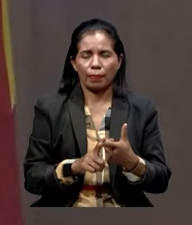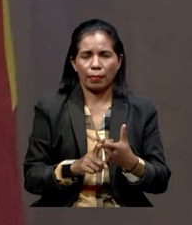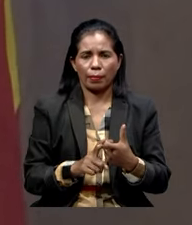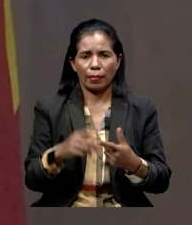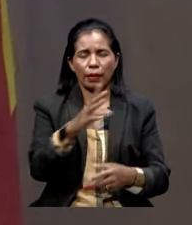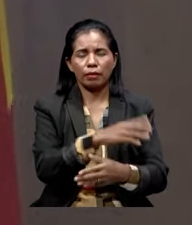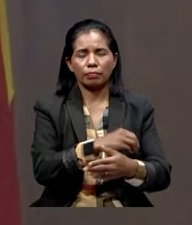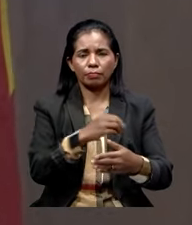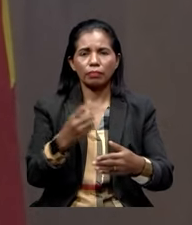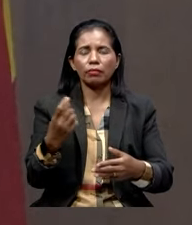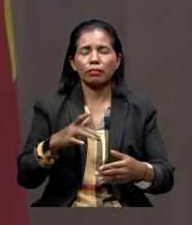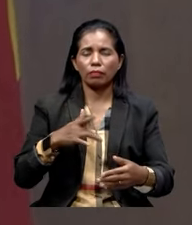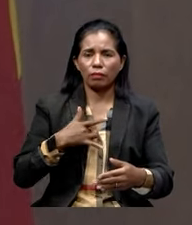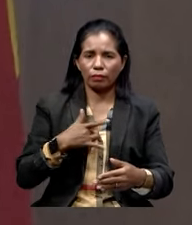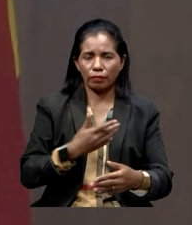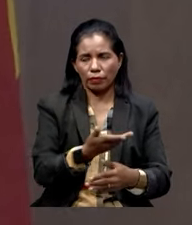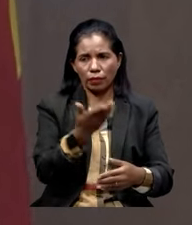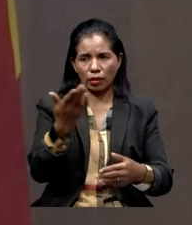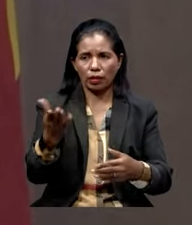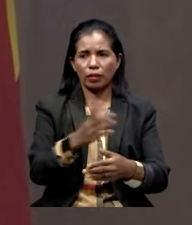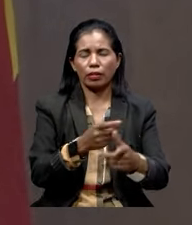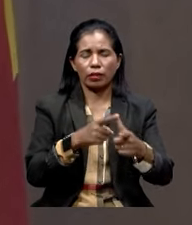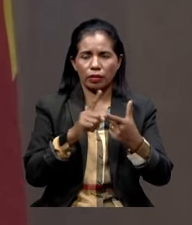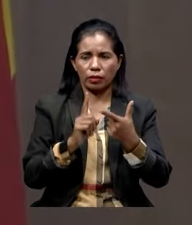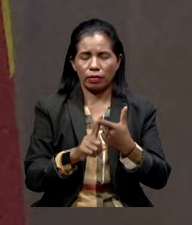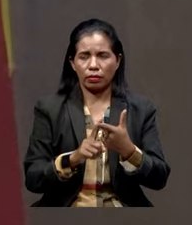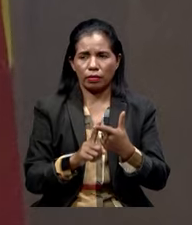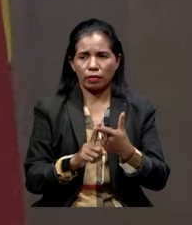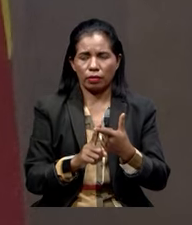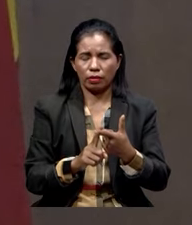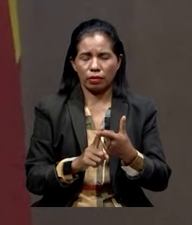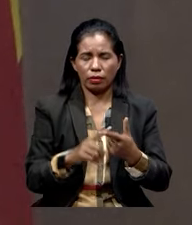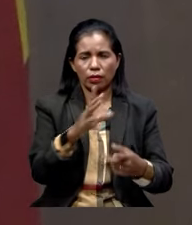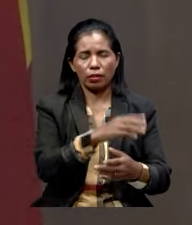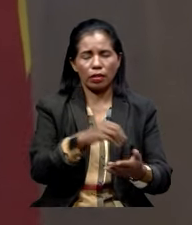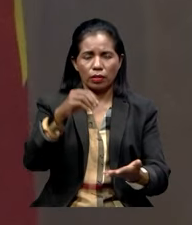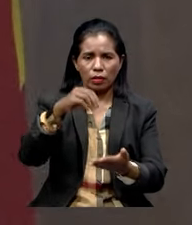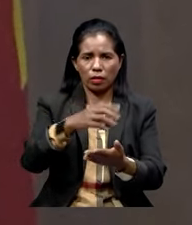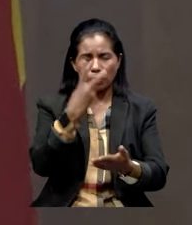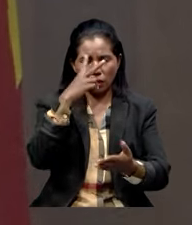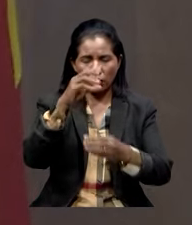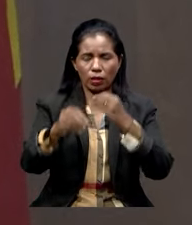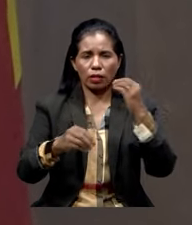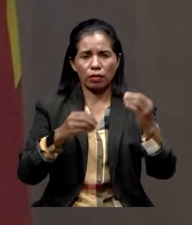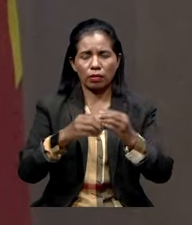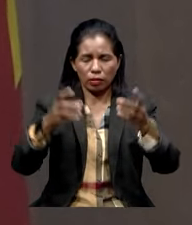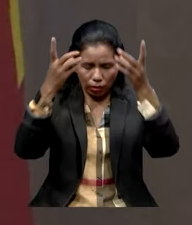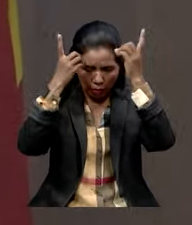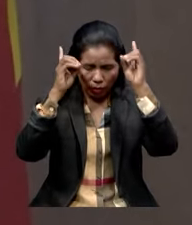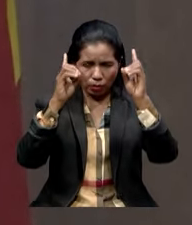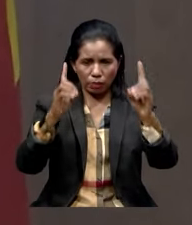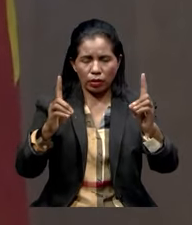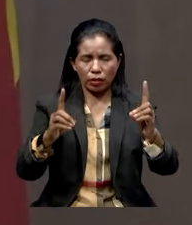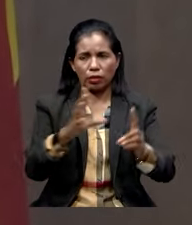Nesse dia senti, e hoje também sinto, a enorme coragem e a determinação